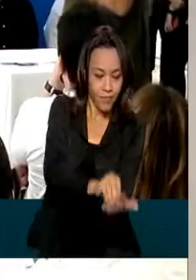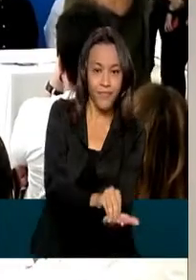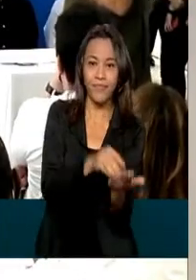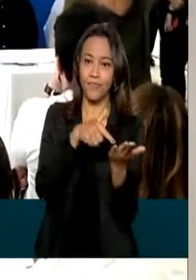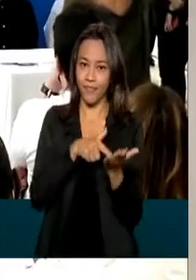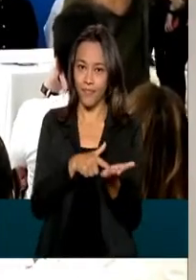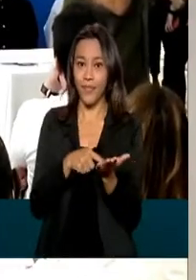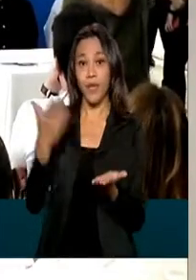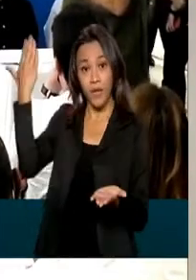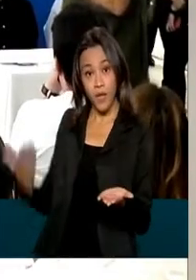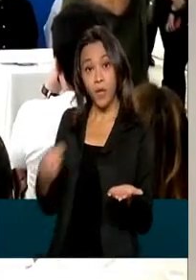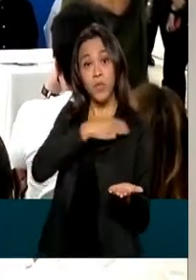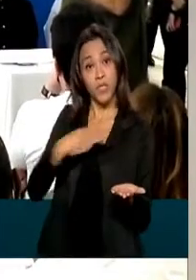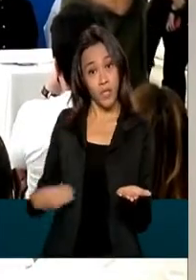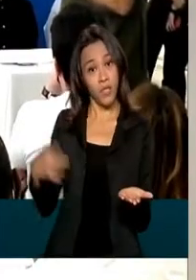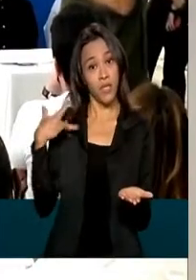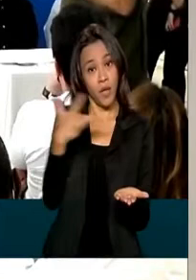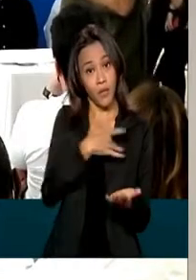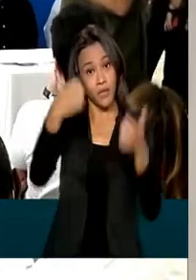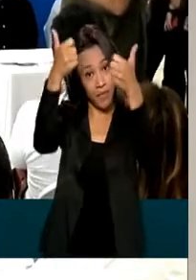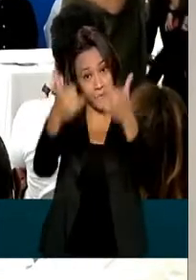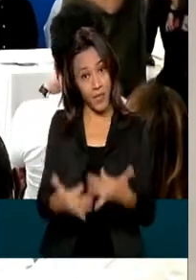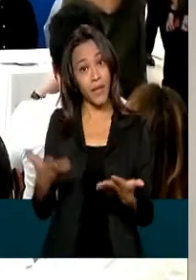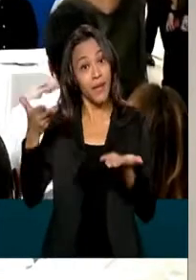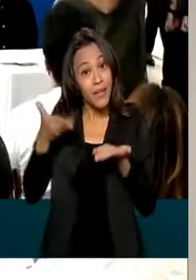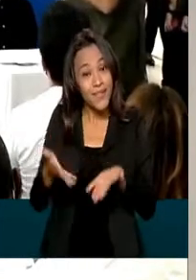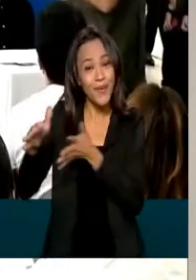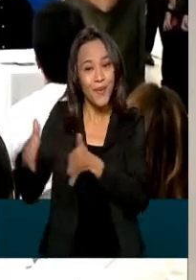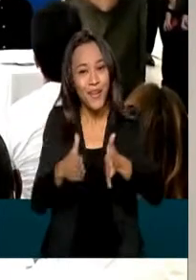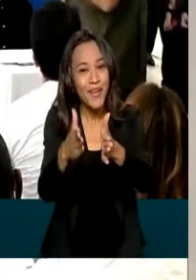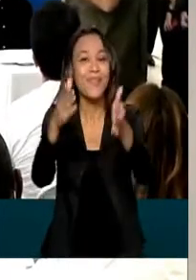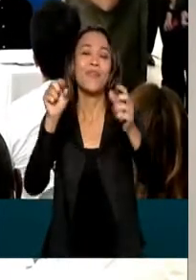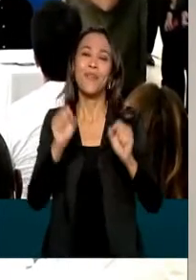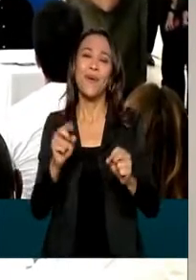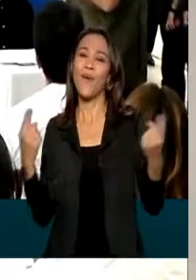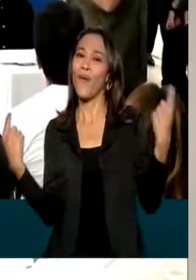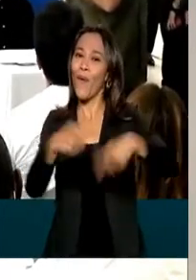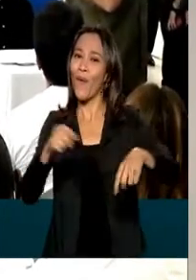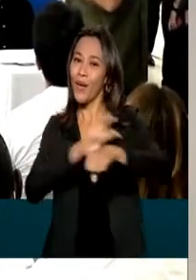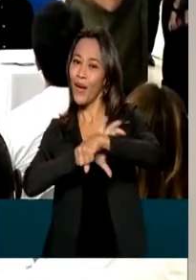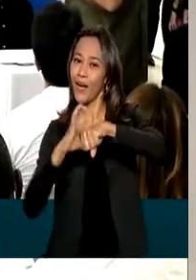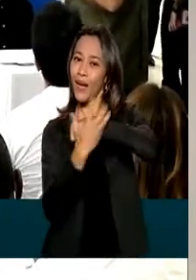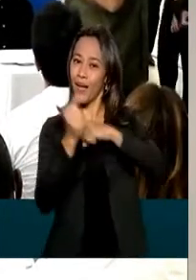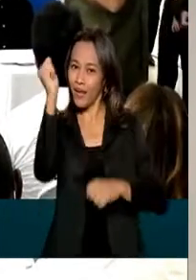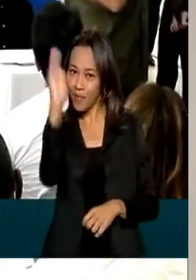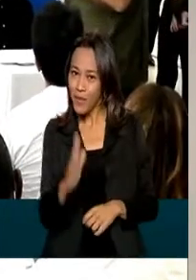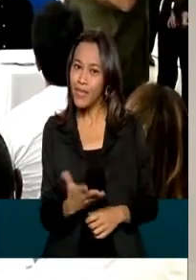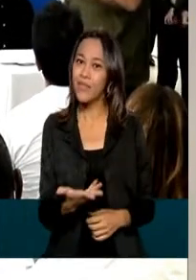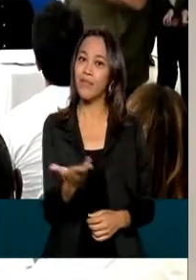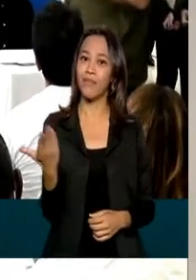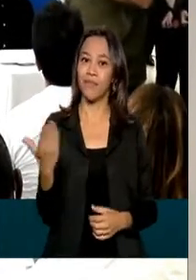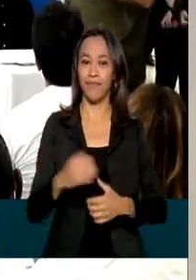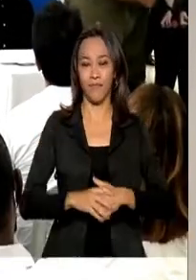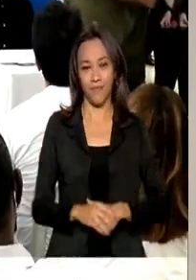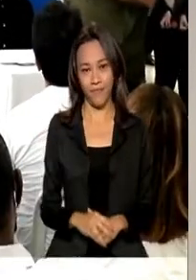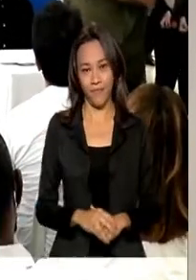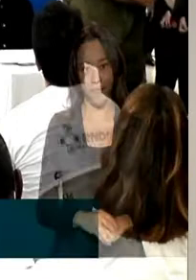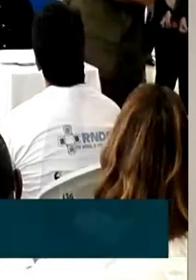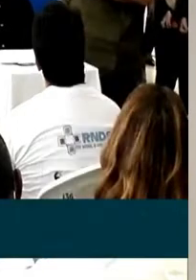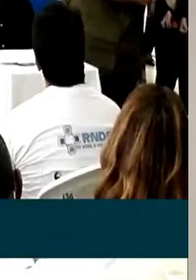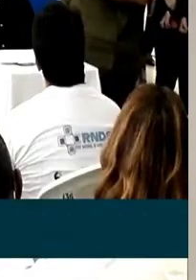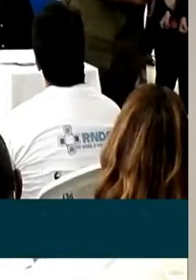da Saúde, esse é mais um caminho para combater a pandemia no país. Nós temos 9% da